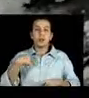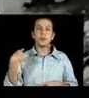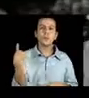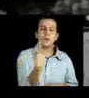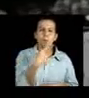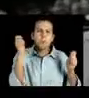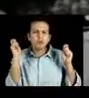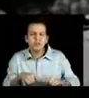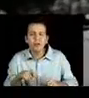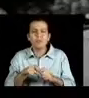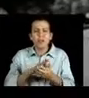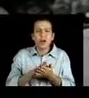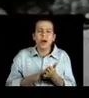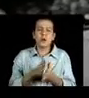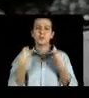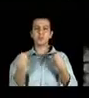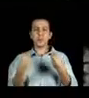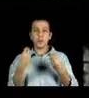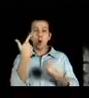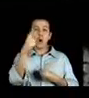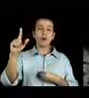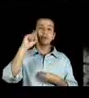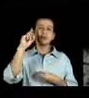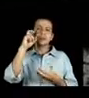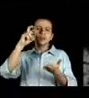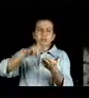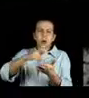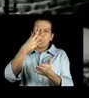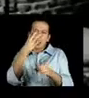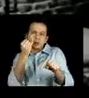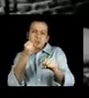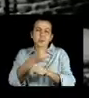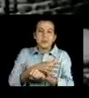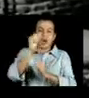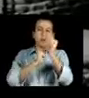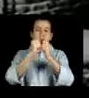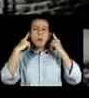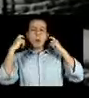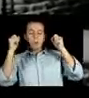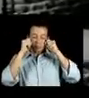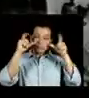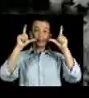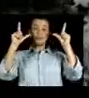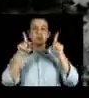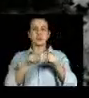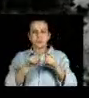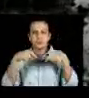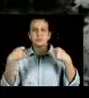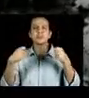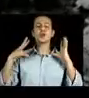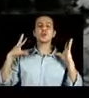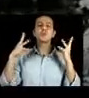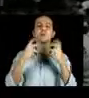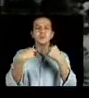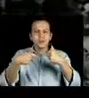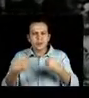impertinentes, e nós não podemos deixar de dormir, porque no dia seguinte, às 4 horas da manhã, a fábrica apita para acordar o